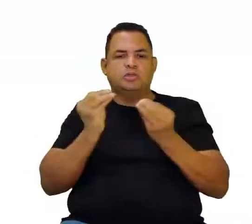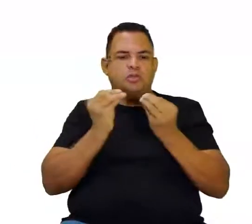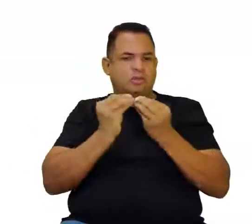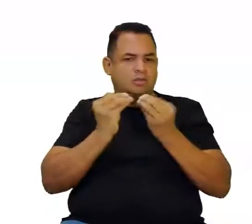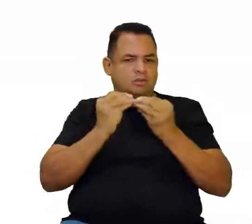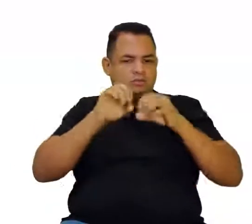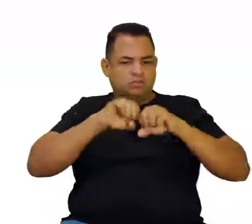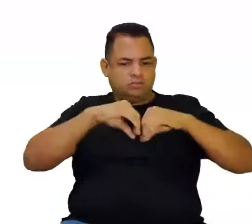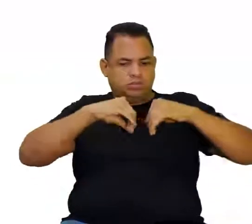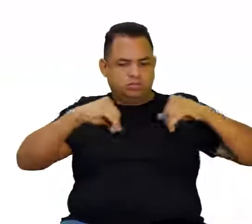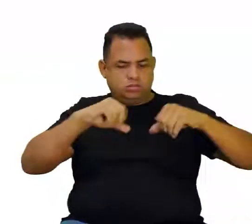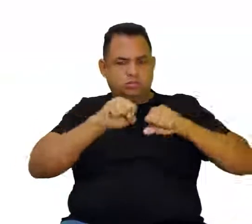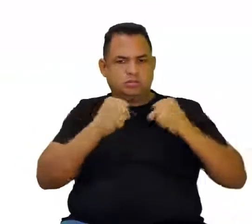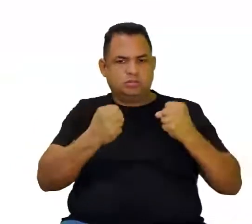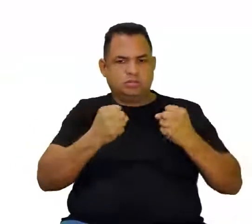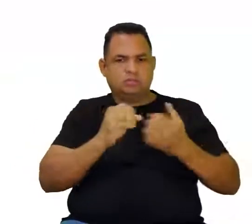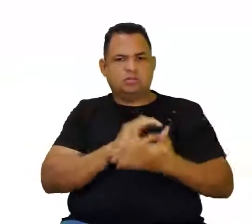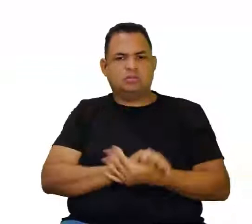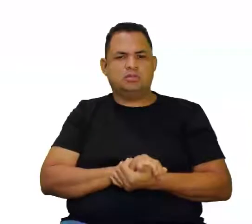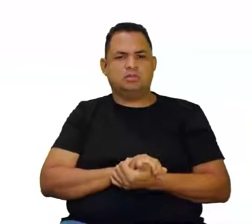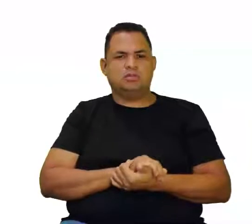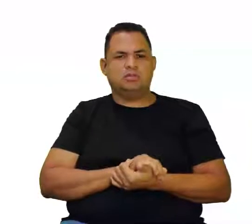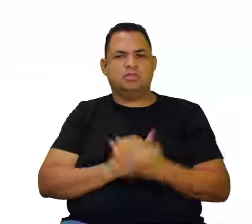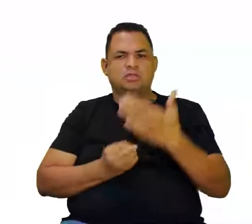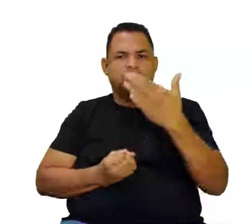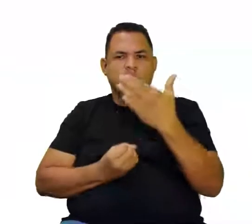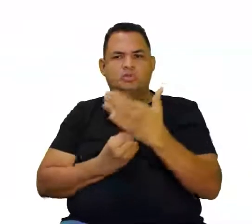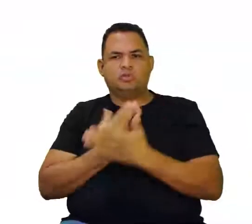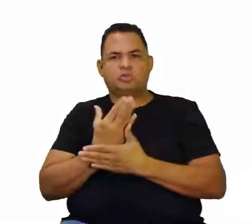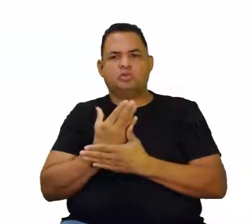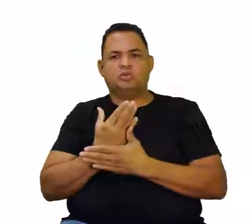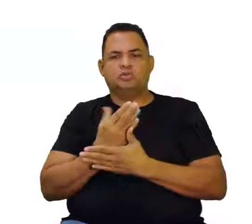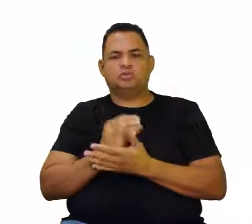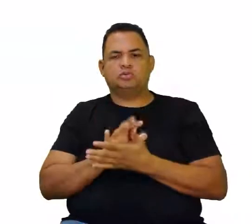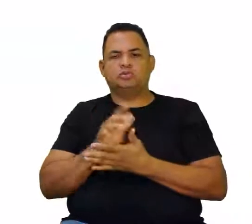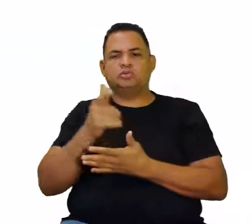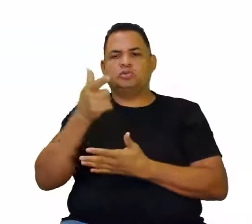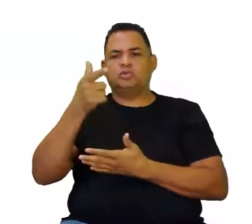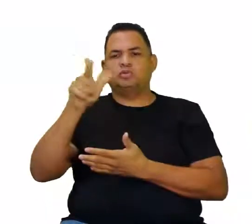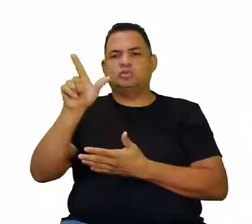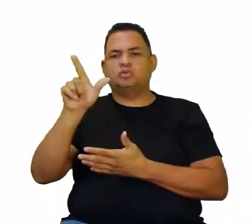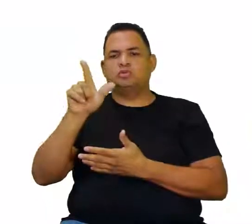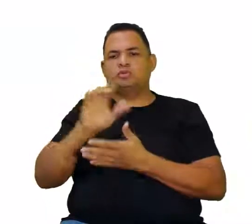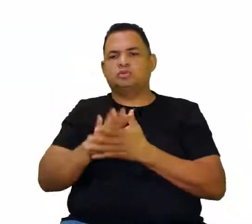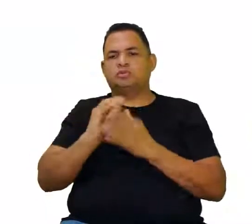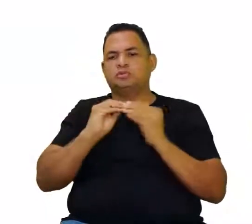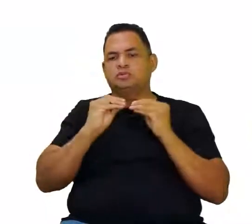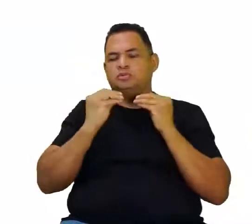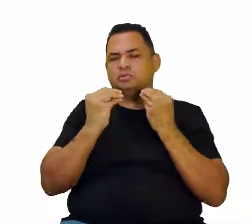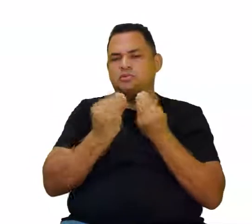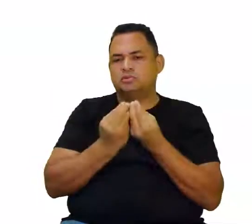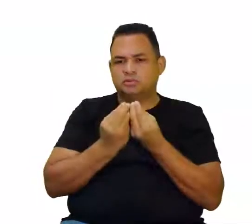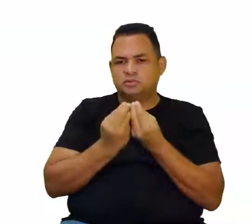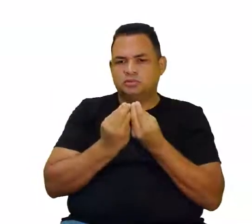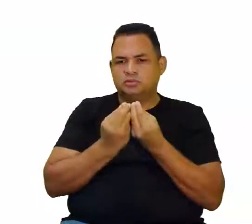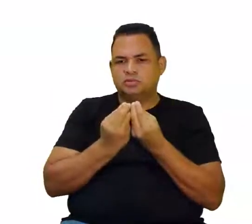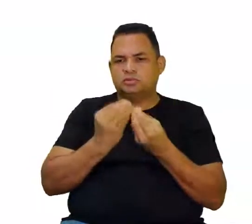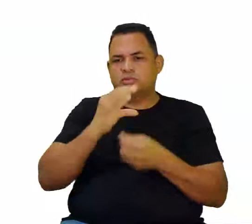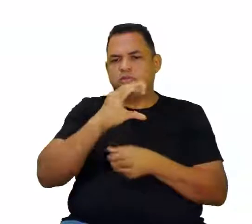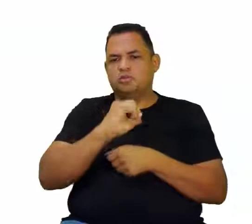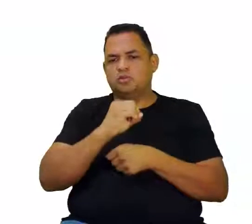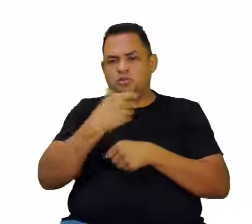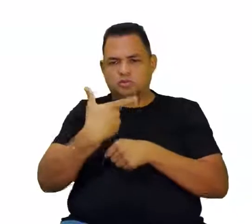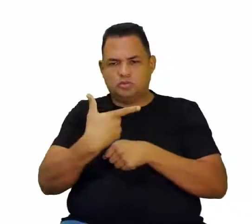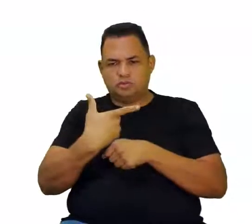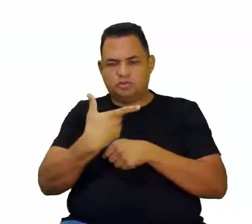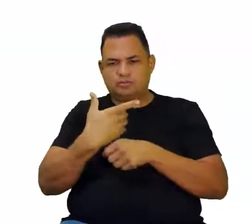se rompe e ele passa a dar origem a outras substâncias e ao gás